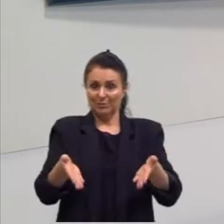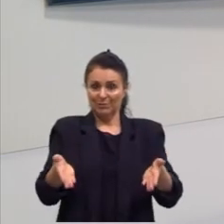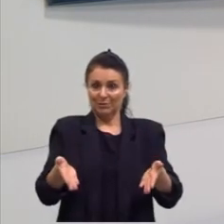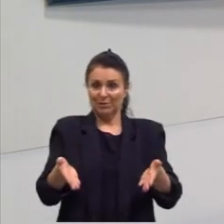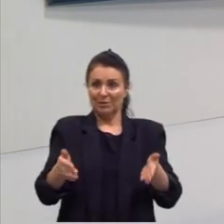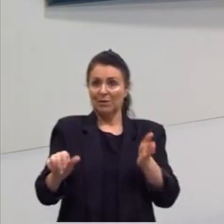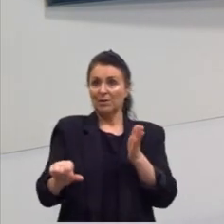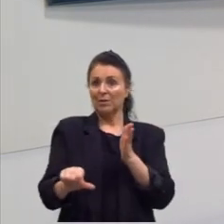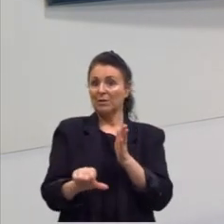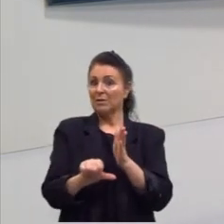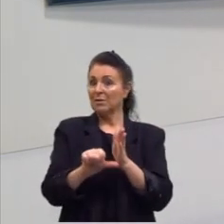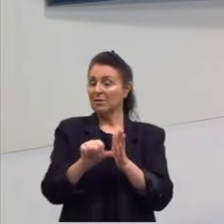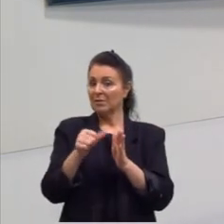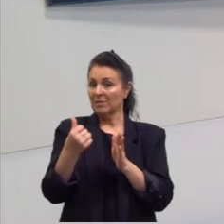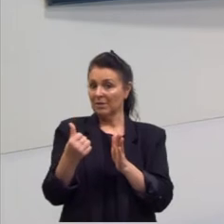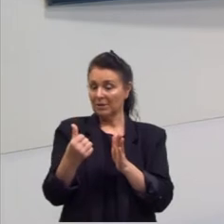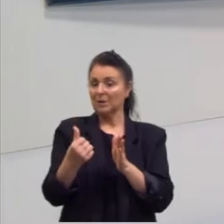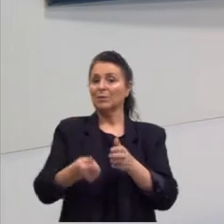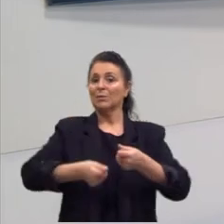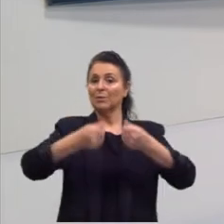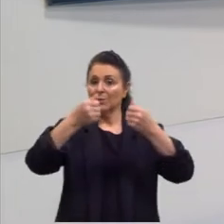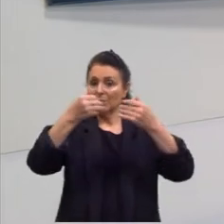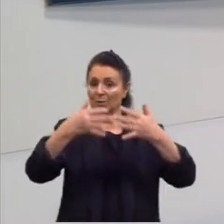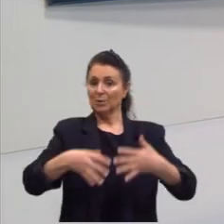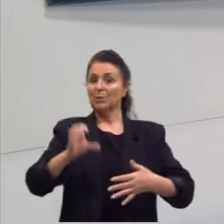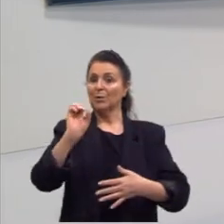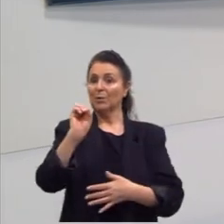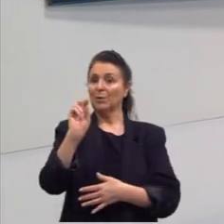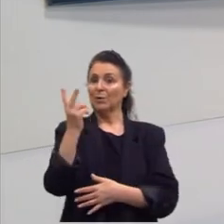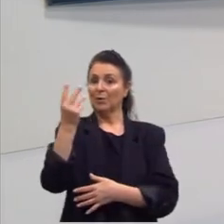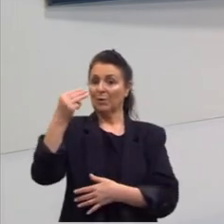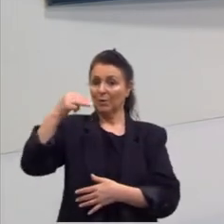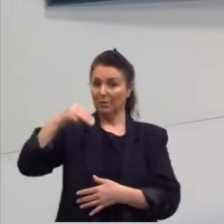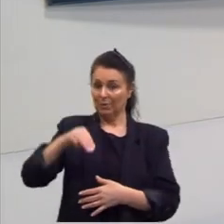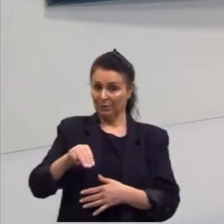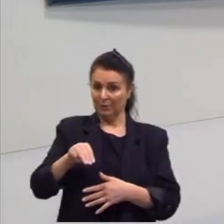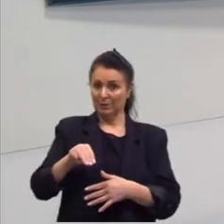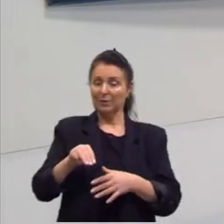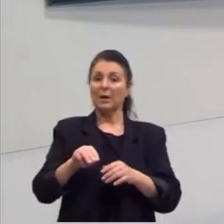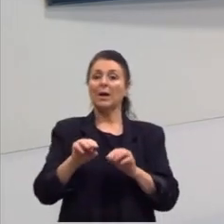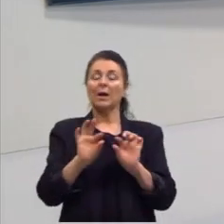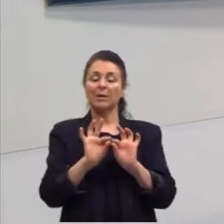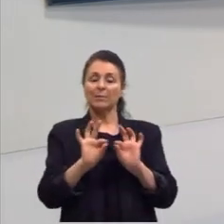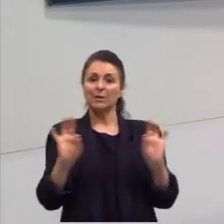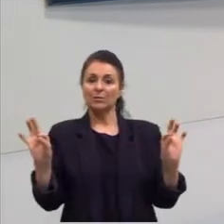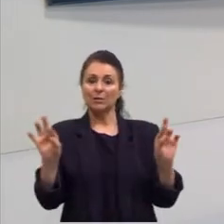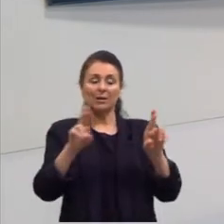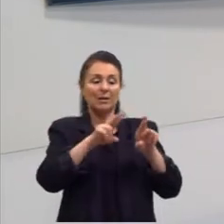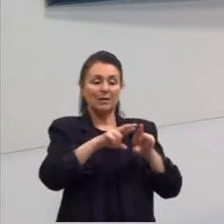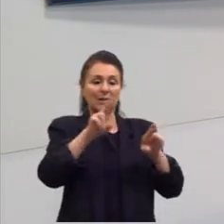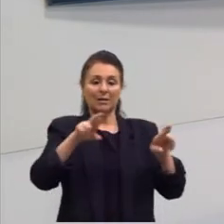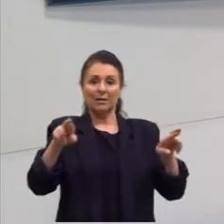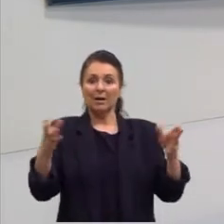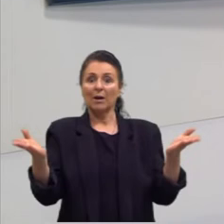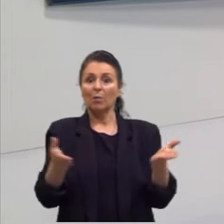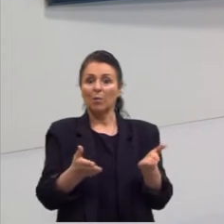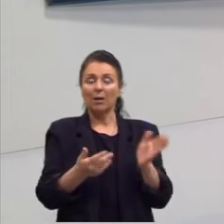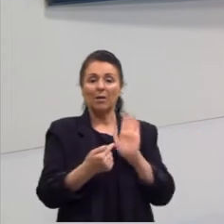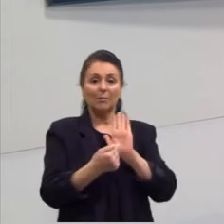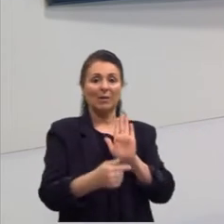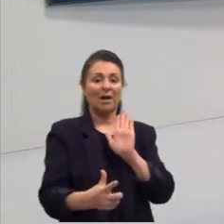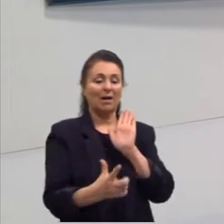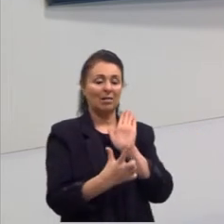primeiro né gente falou a gente já falou de onde a unidade de medida de resistência né mas agora a gente tá fazendo aleidion